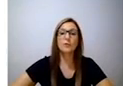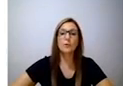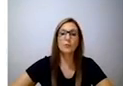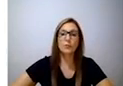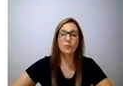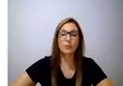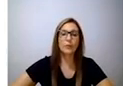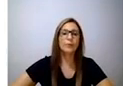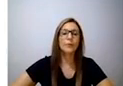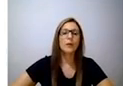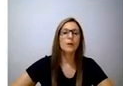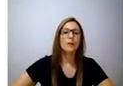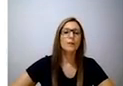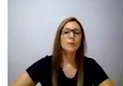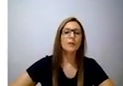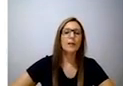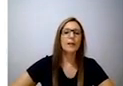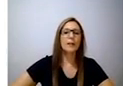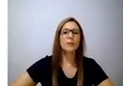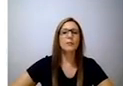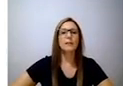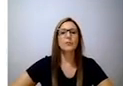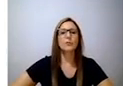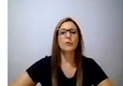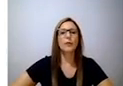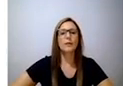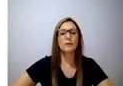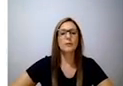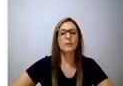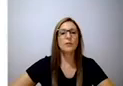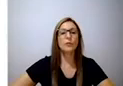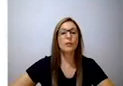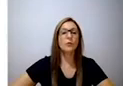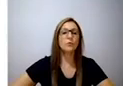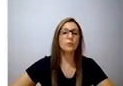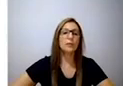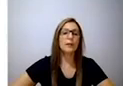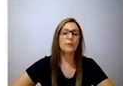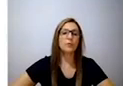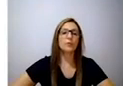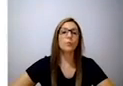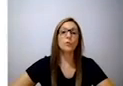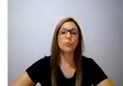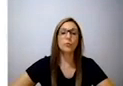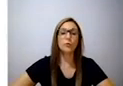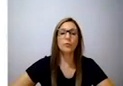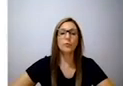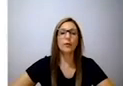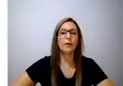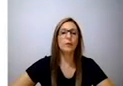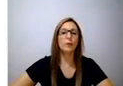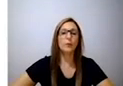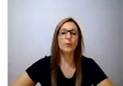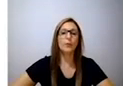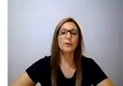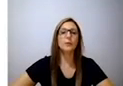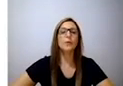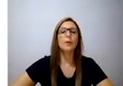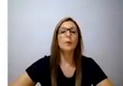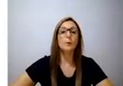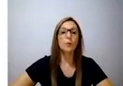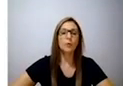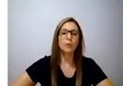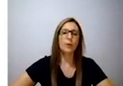em 2018. Vamos falar aqui nos casos do Brasil, sendo que os casos no mundo todo é uma